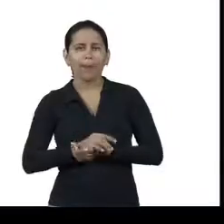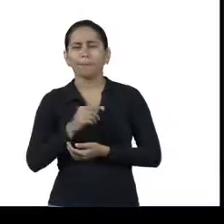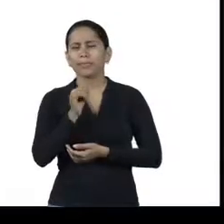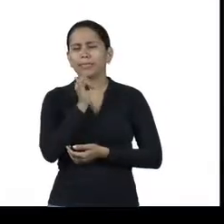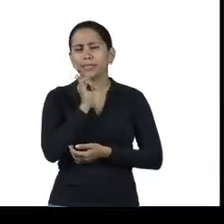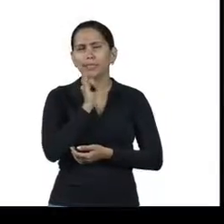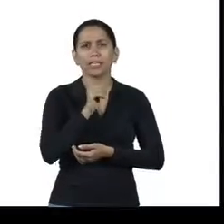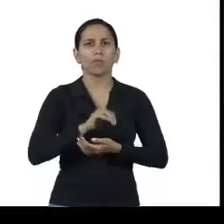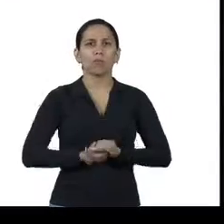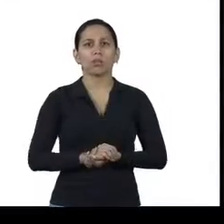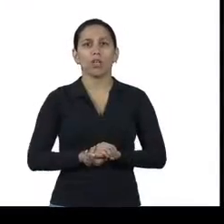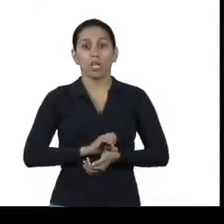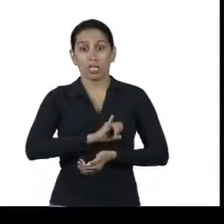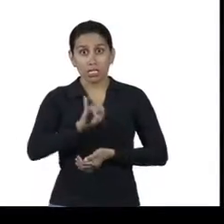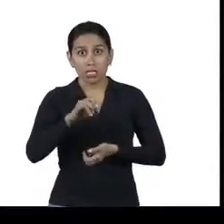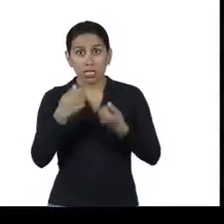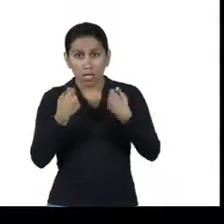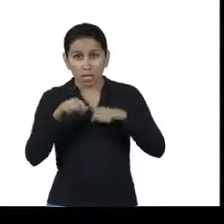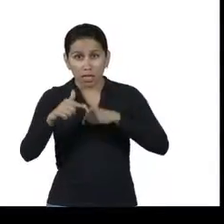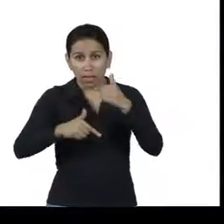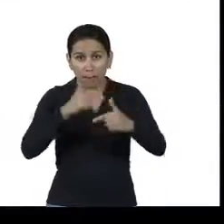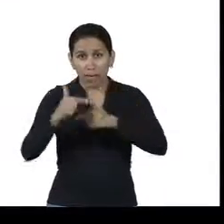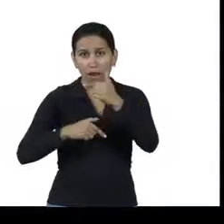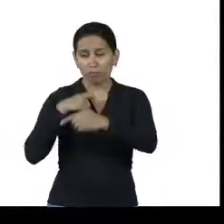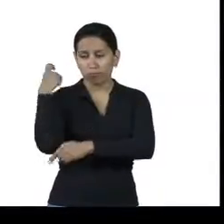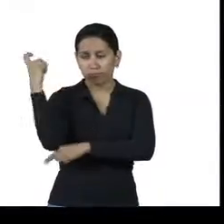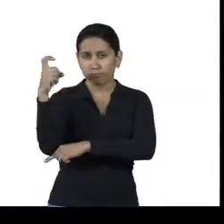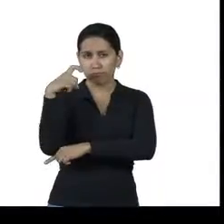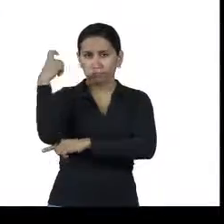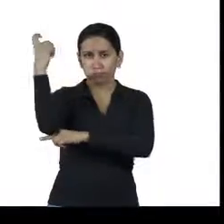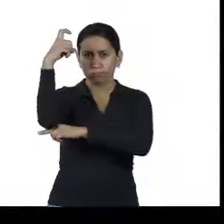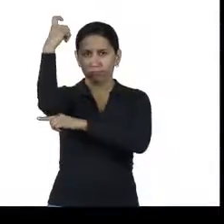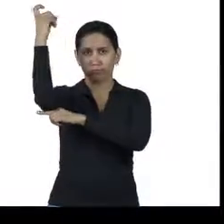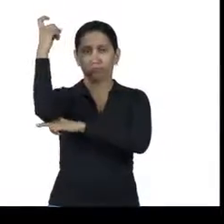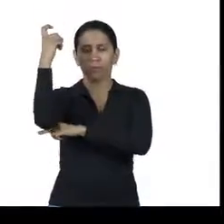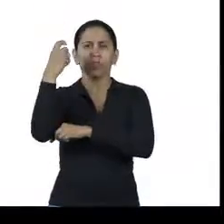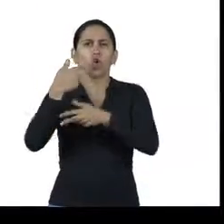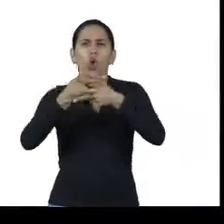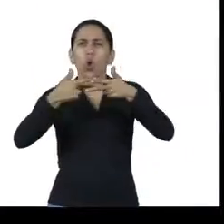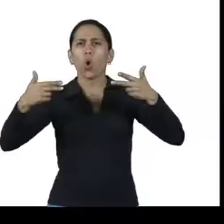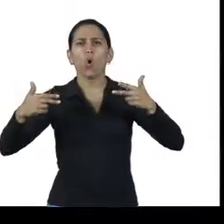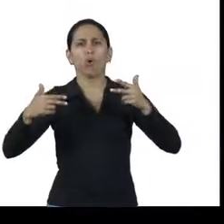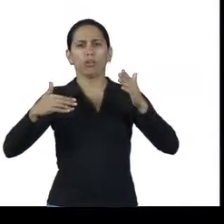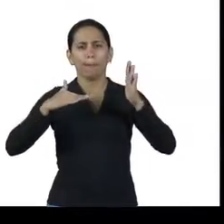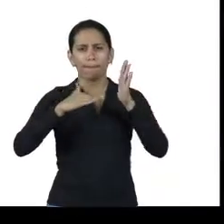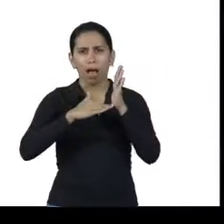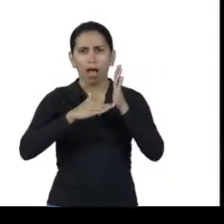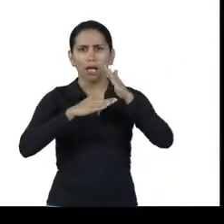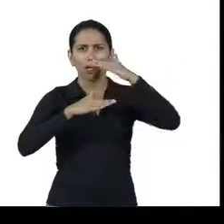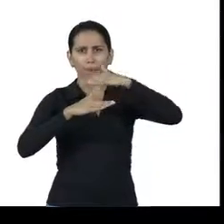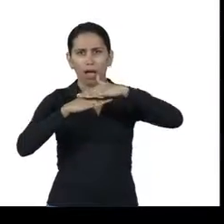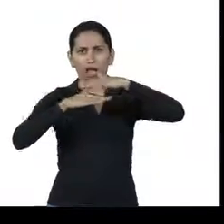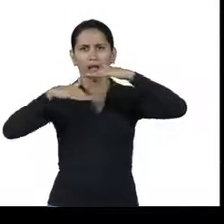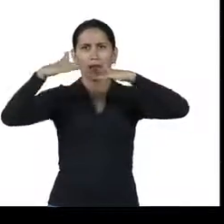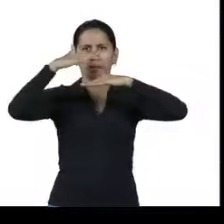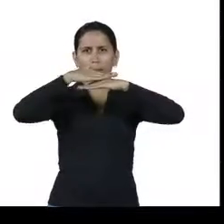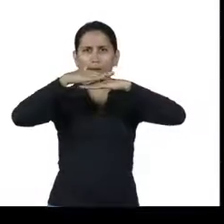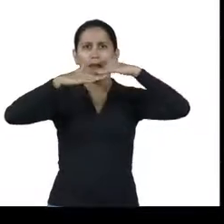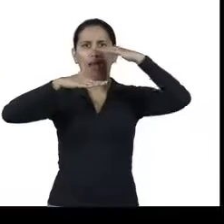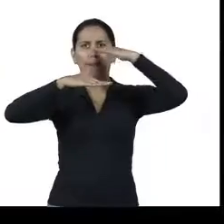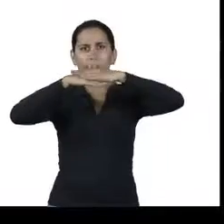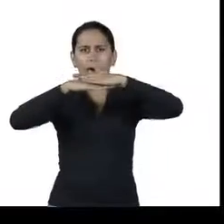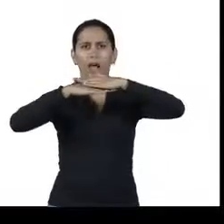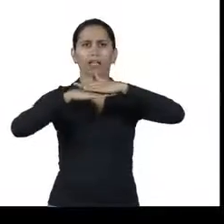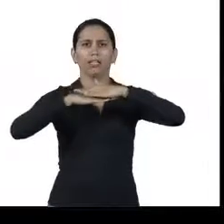exemplo, quando for necessário realizar trabalhos em altura, medidas como o uso de plataformas com proteções laterais,